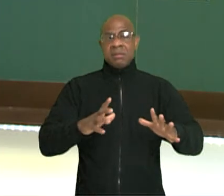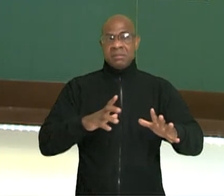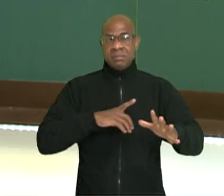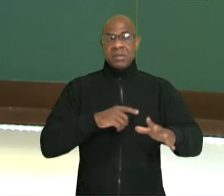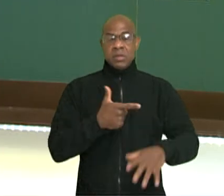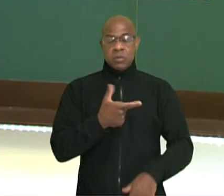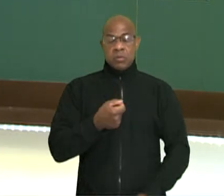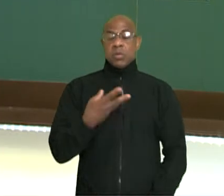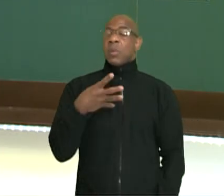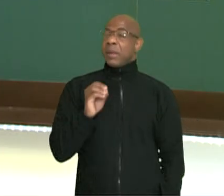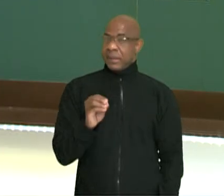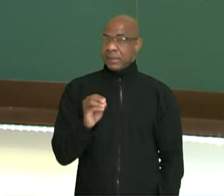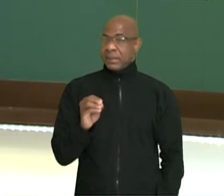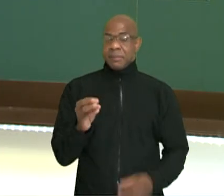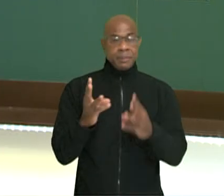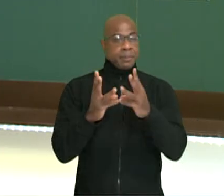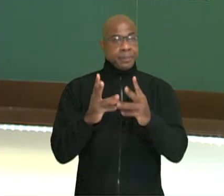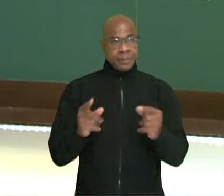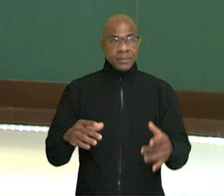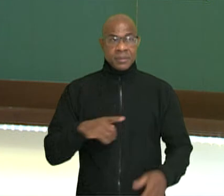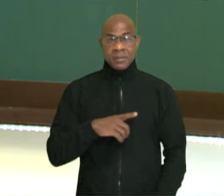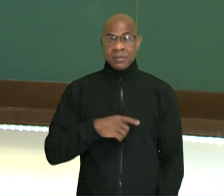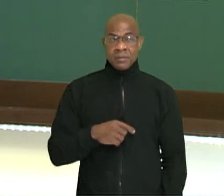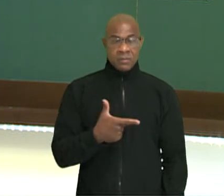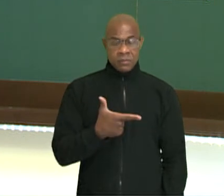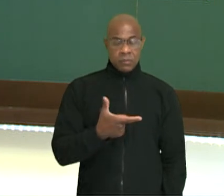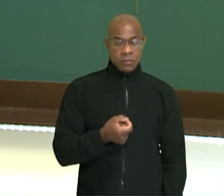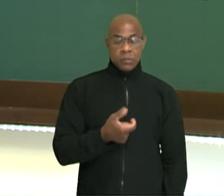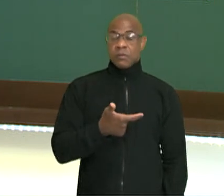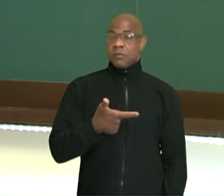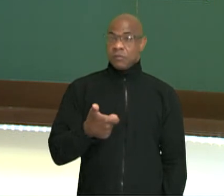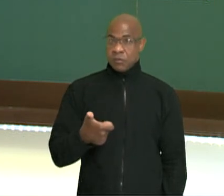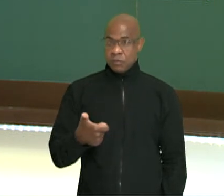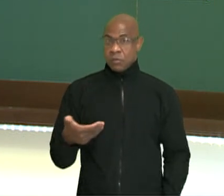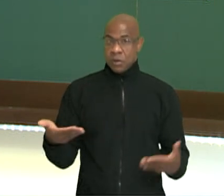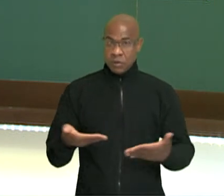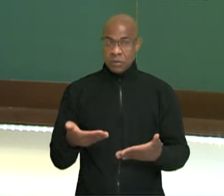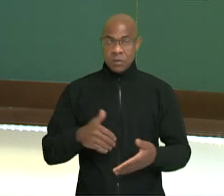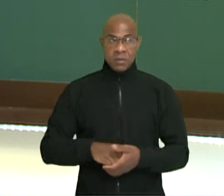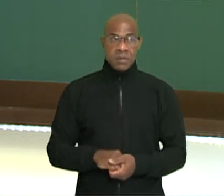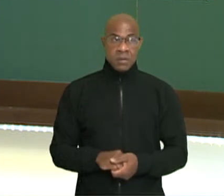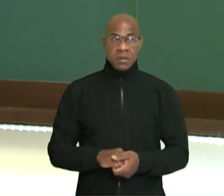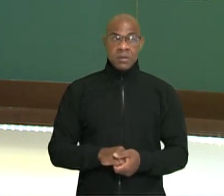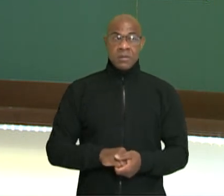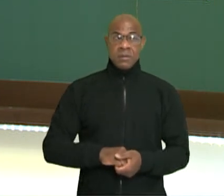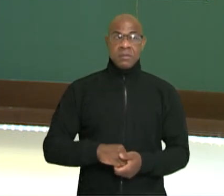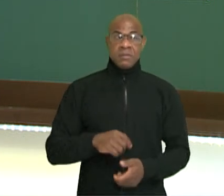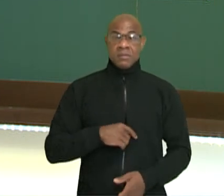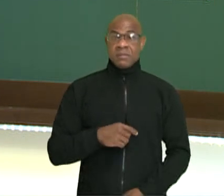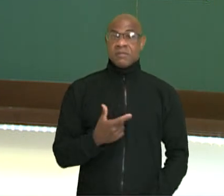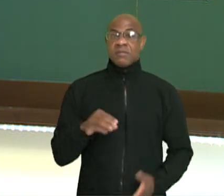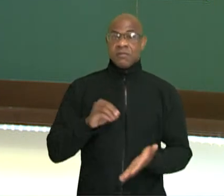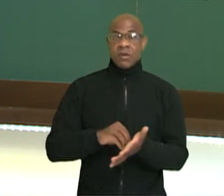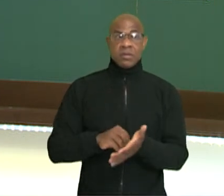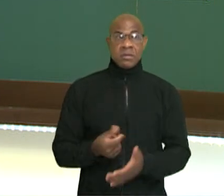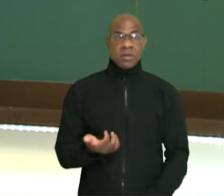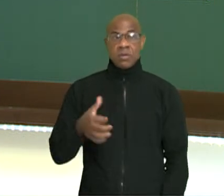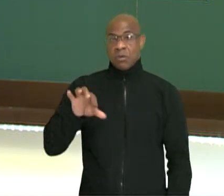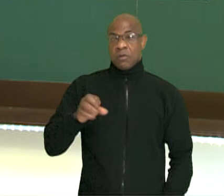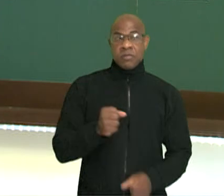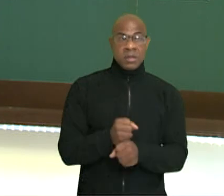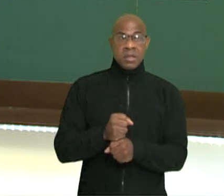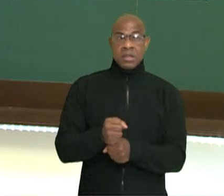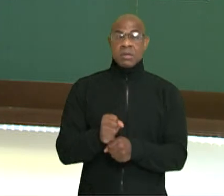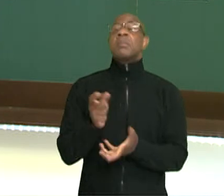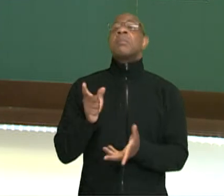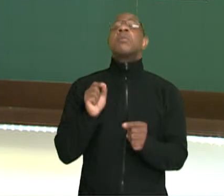Ou seja, nós estamos em 2021. 2040 faltam 19 anos só para